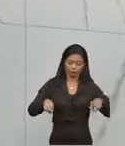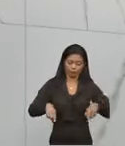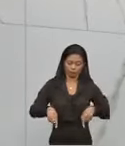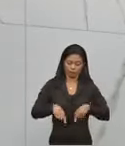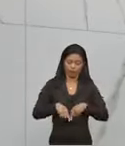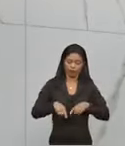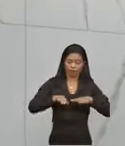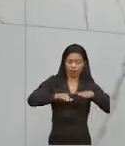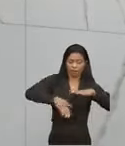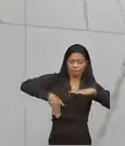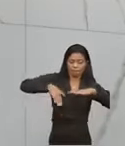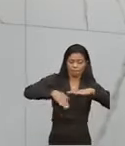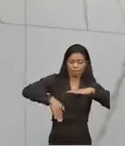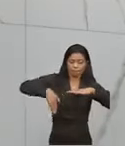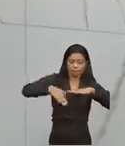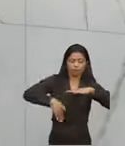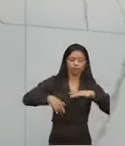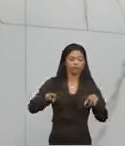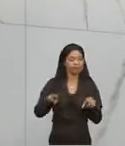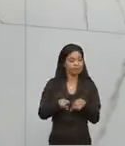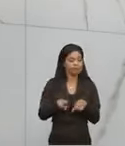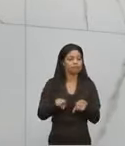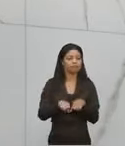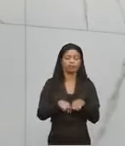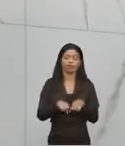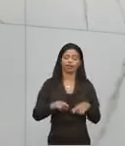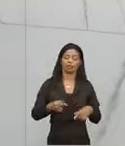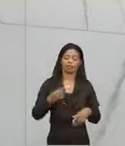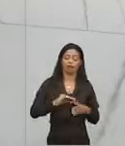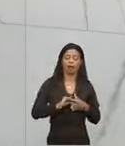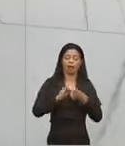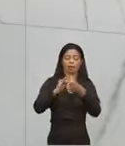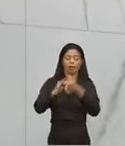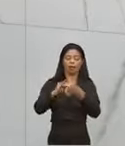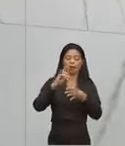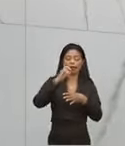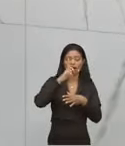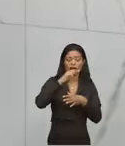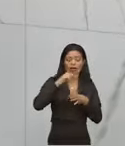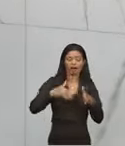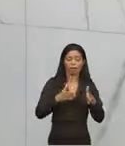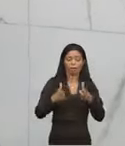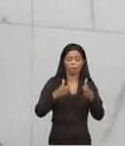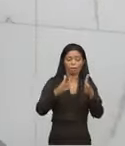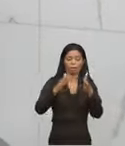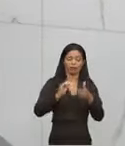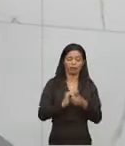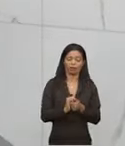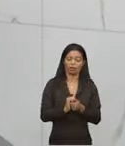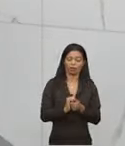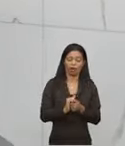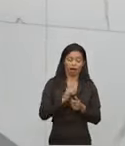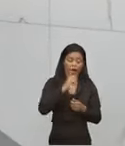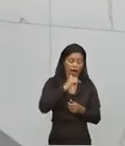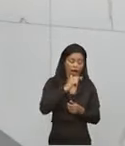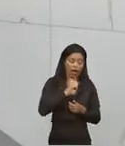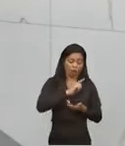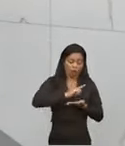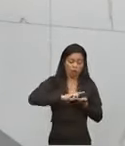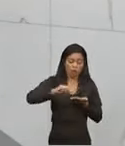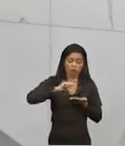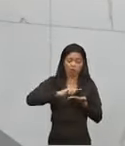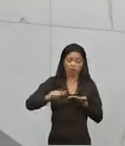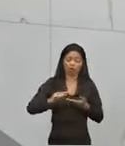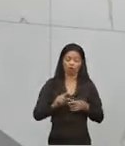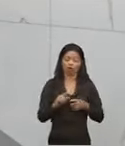falou. A piscina, Gilvan, e lembrava até o rio. Consegue uma água muito transparente. Mas chega lá, a piscina está